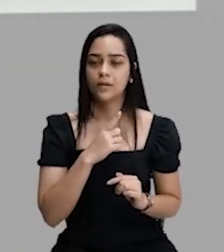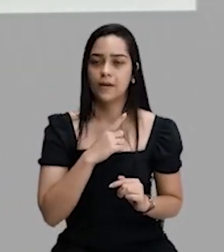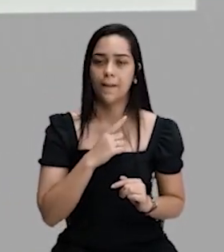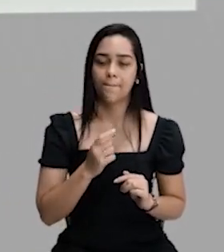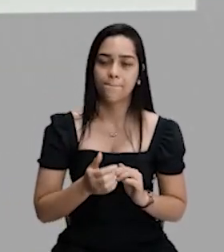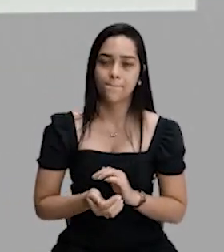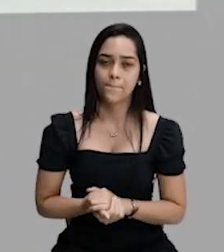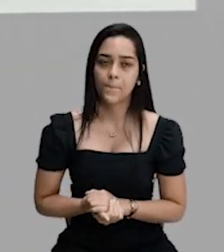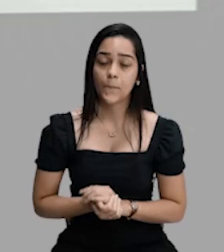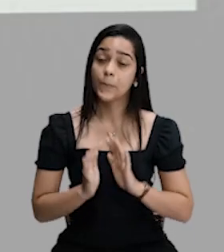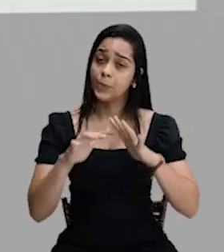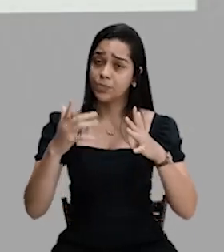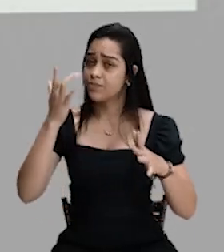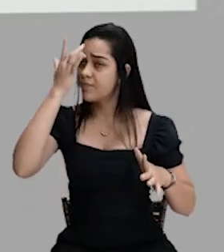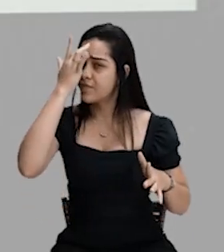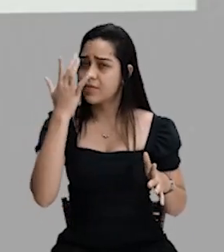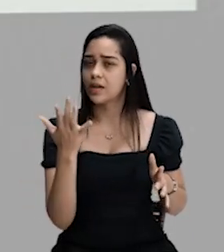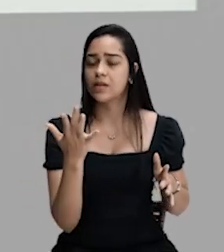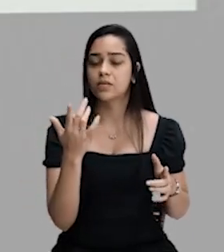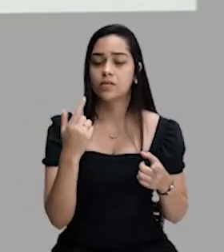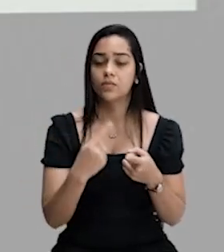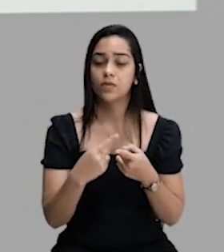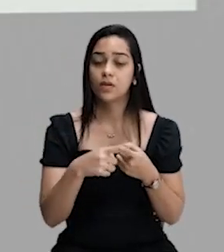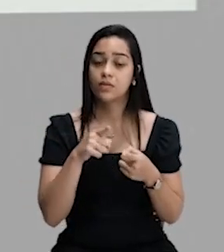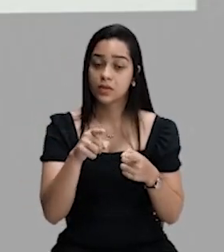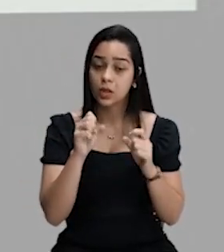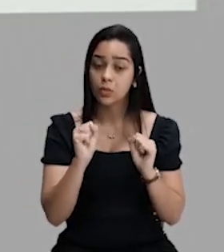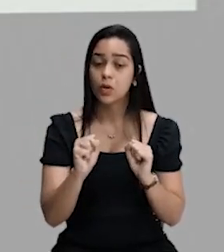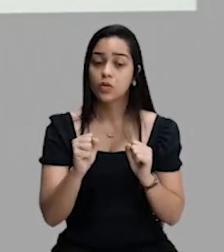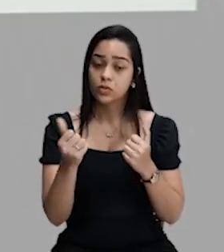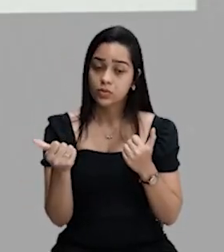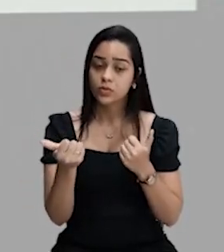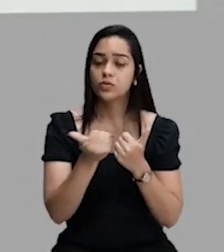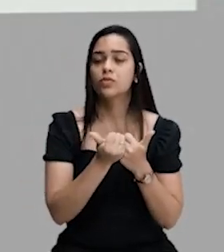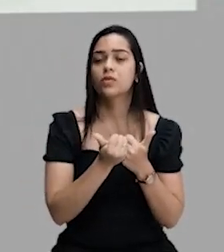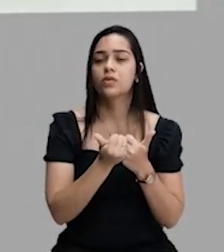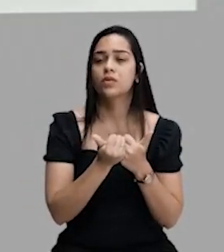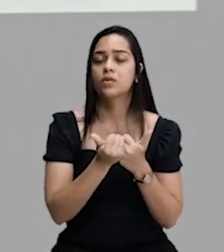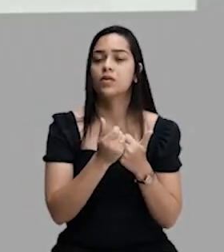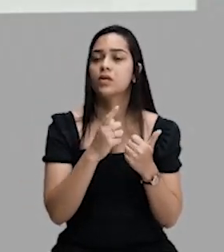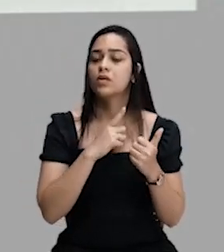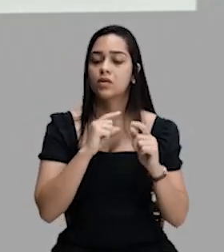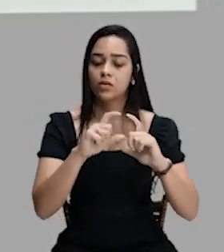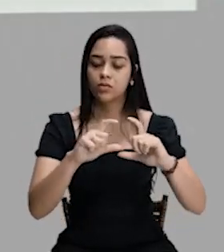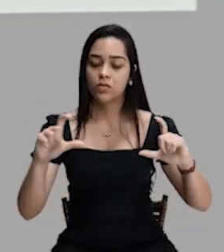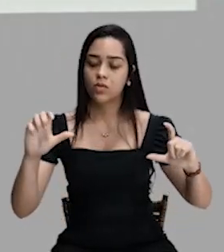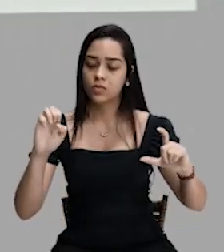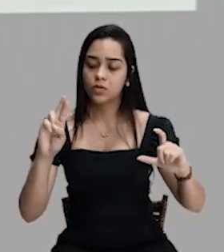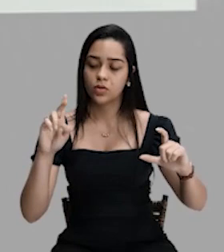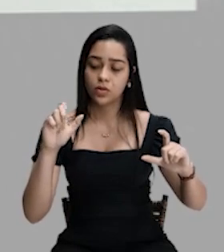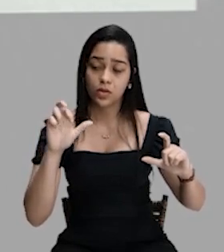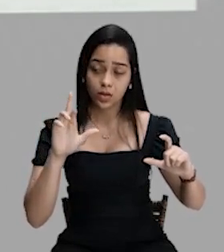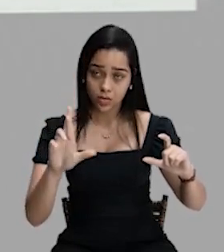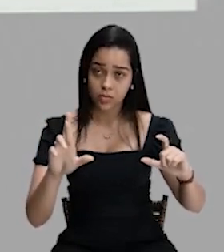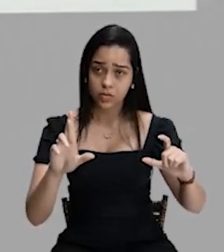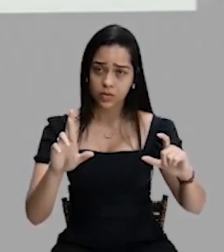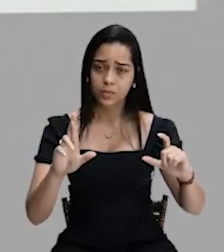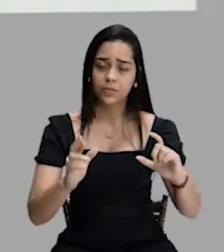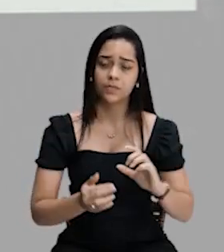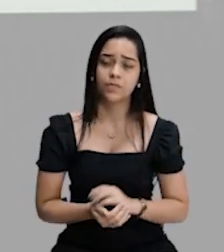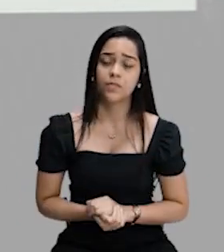tem tudo mas ficou fácil né porque aí você pode agora substituir aqui na fórmula de Euler certo